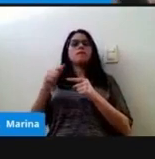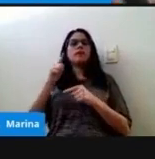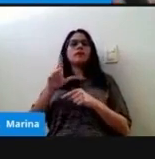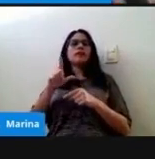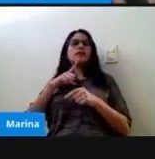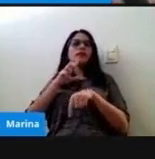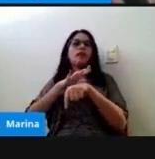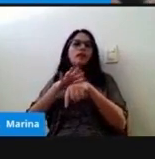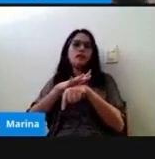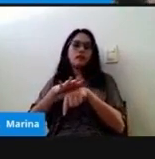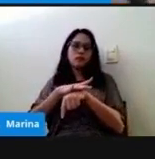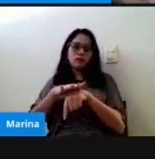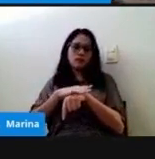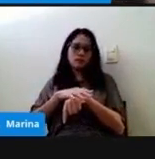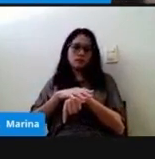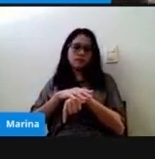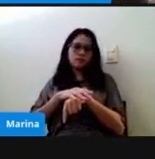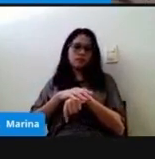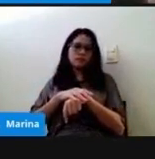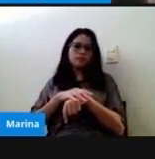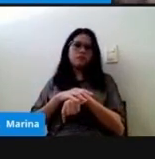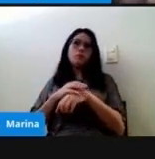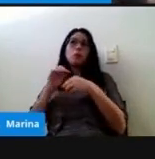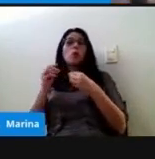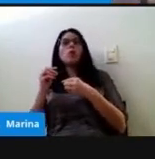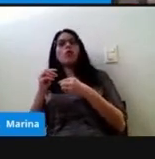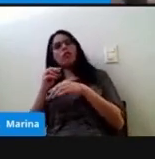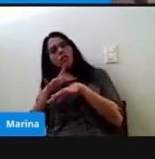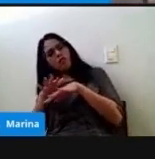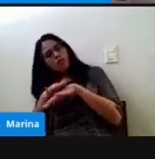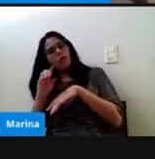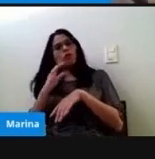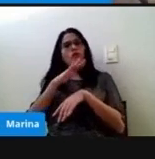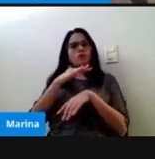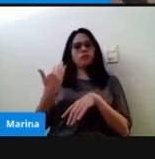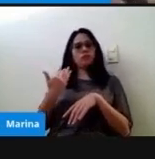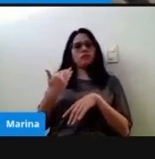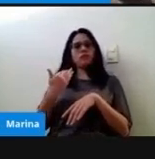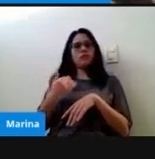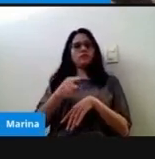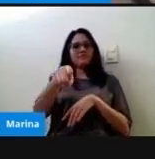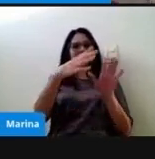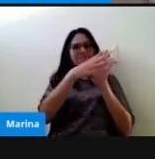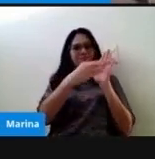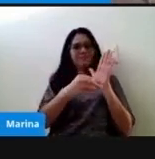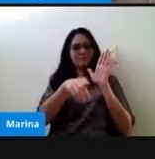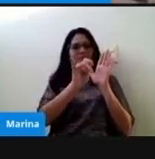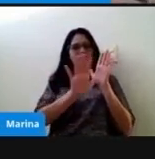a doença propriamente dita, ou o adoecimento ou a morte. Nesse sentido, esse modelo de convergência,